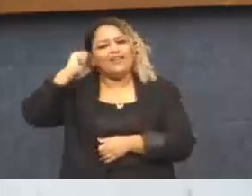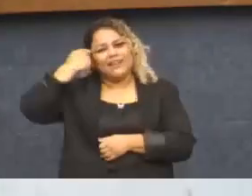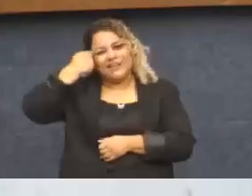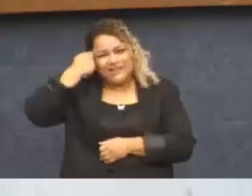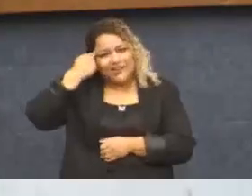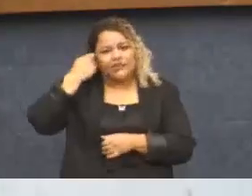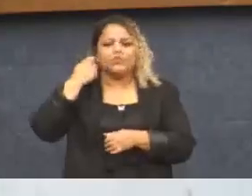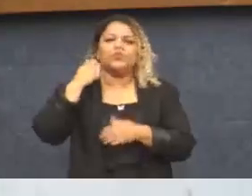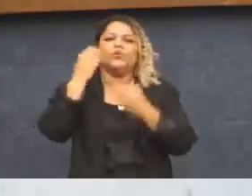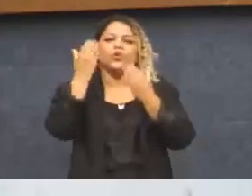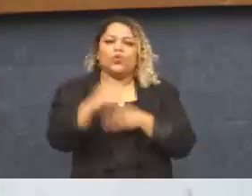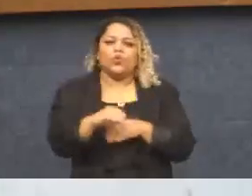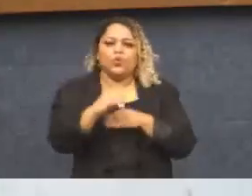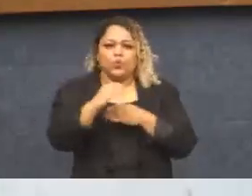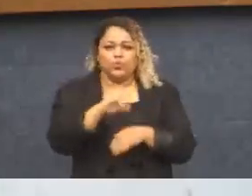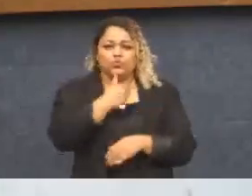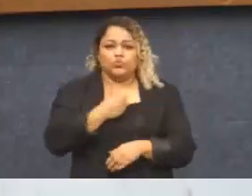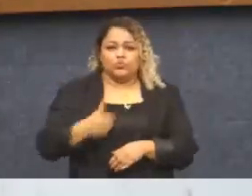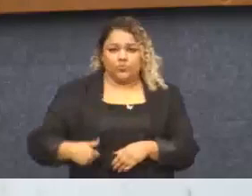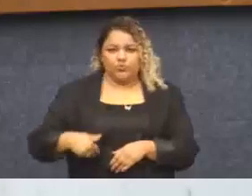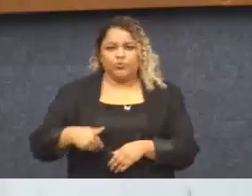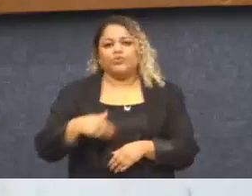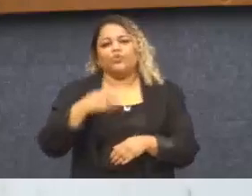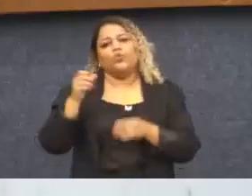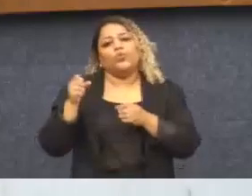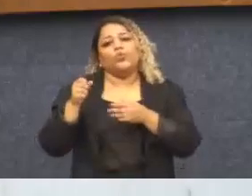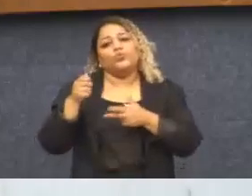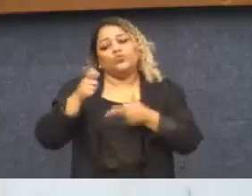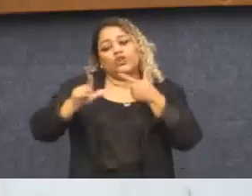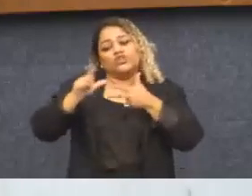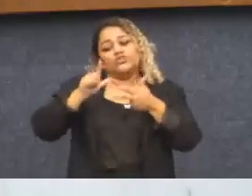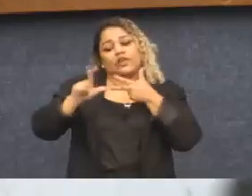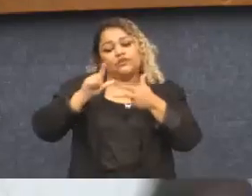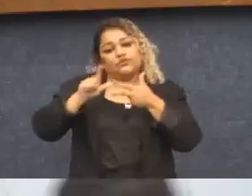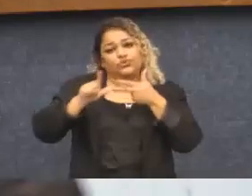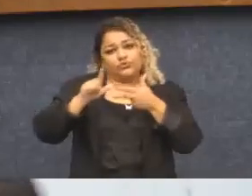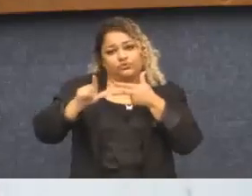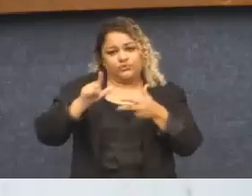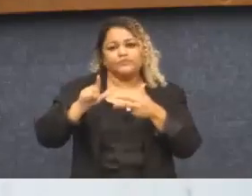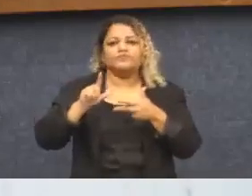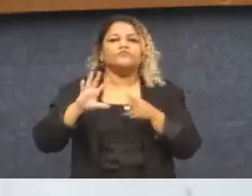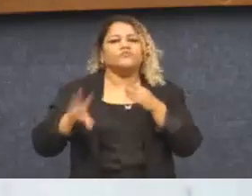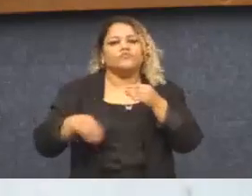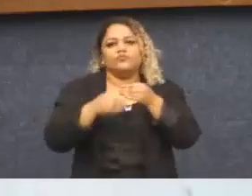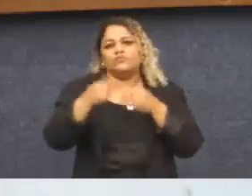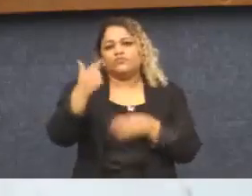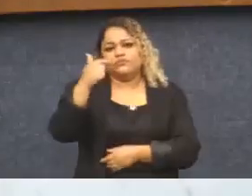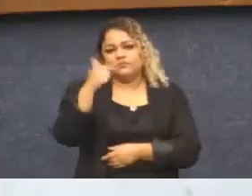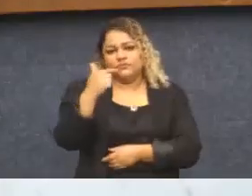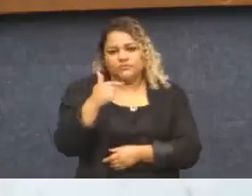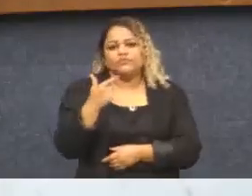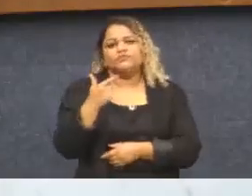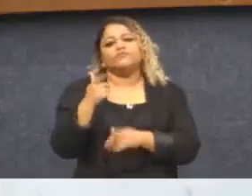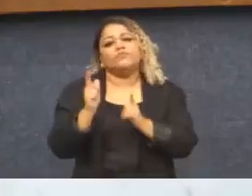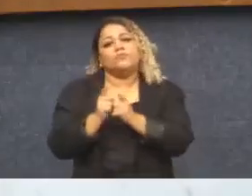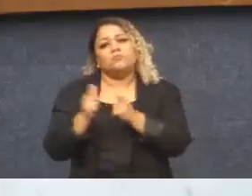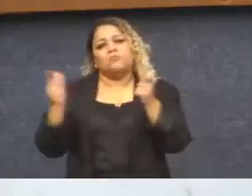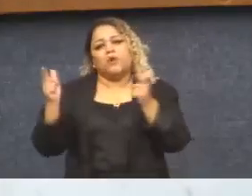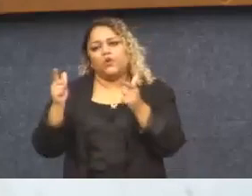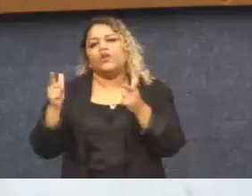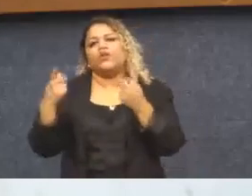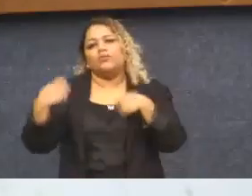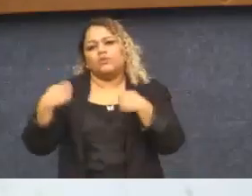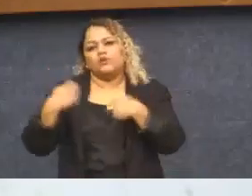efetivo do Poder Legislativo. Autoria, mesa, emendas, não há. quórum, maioria dos membros da Câmara, votação é